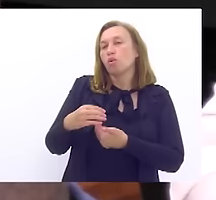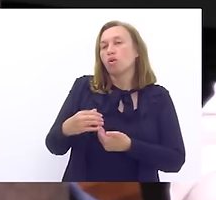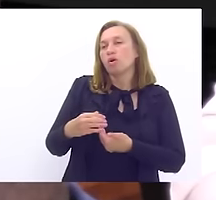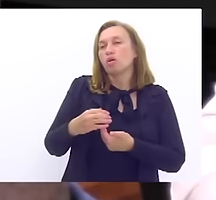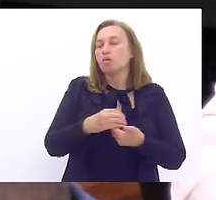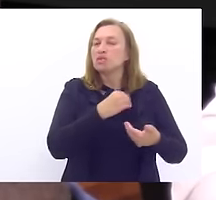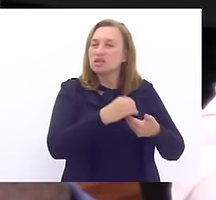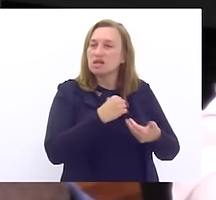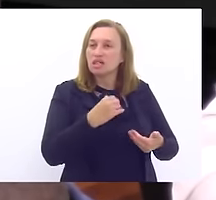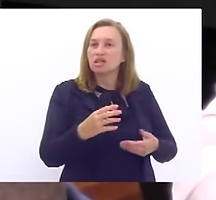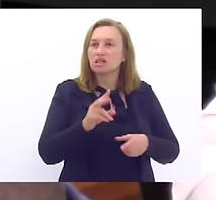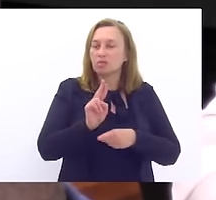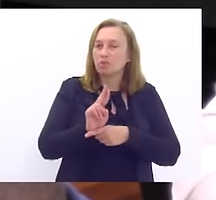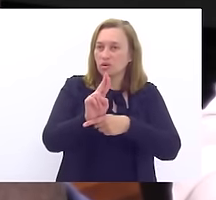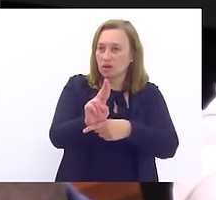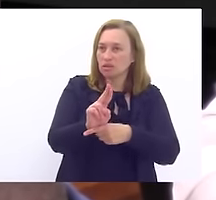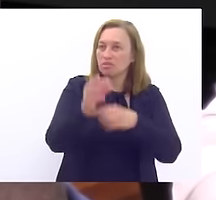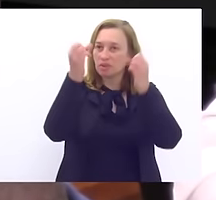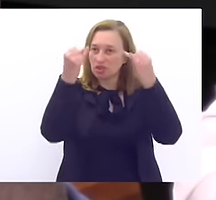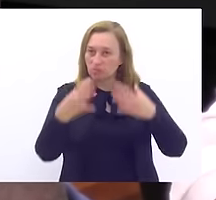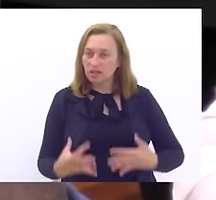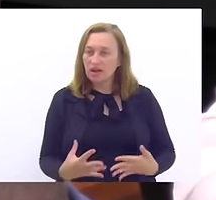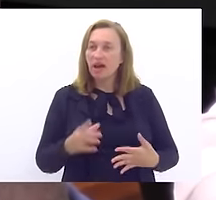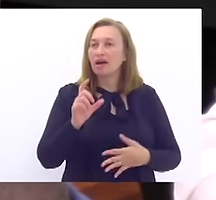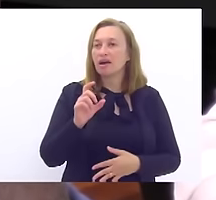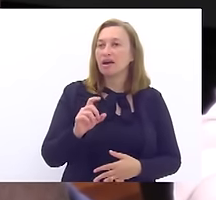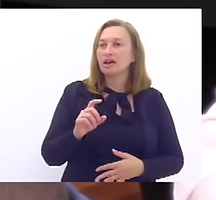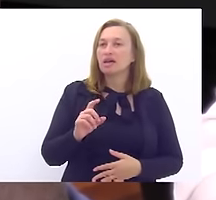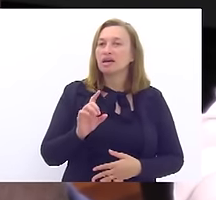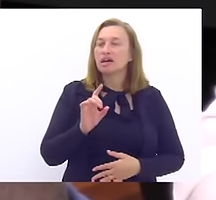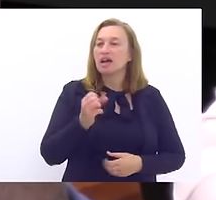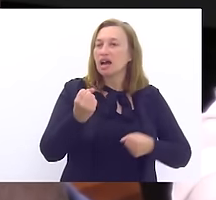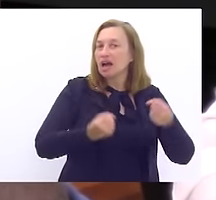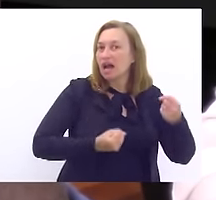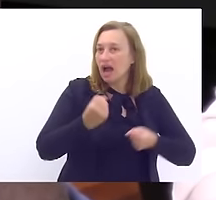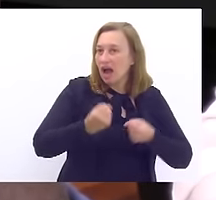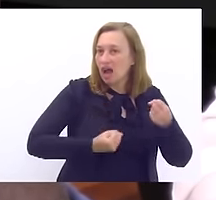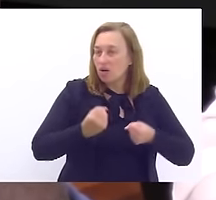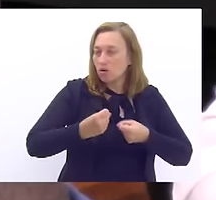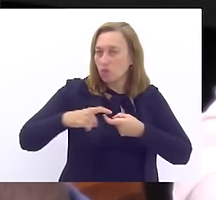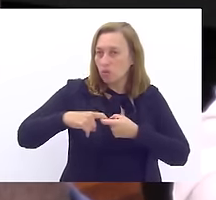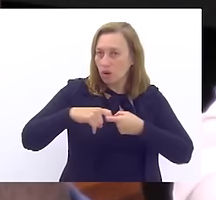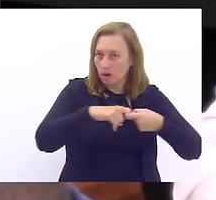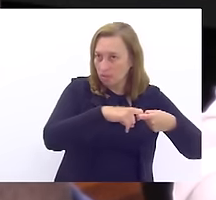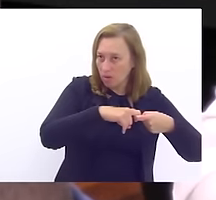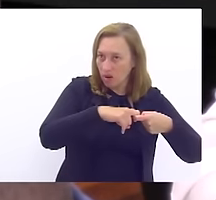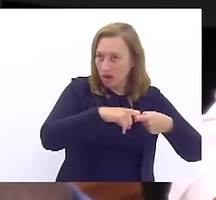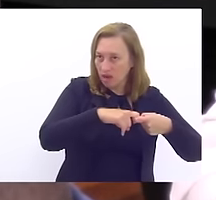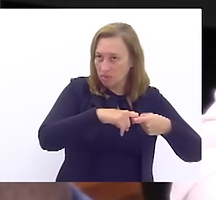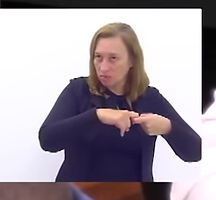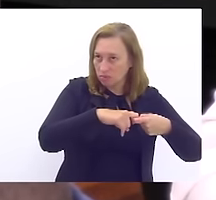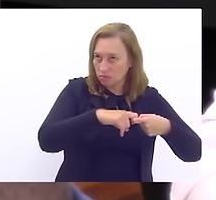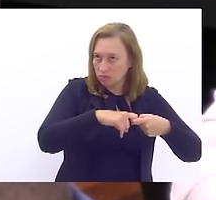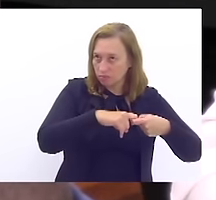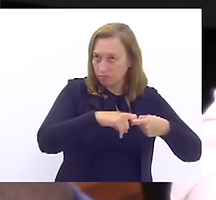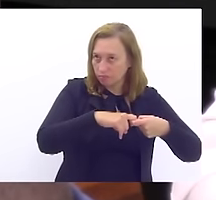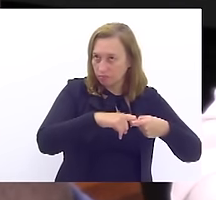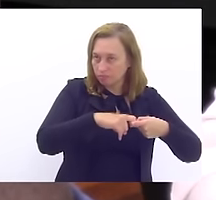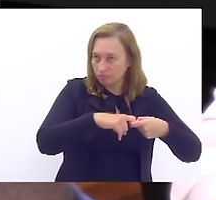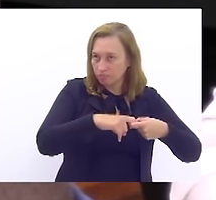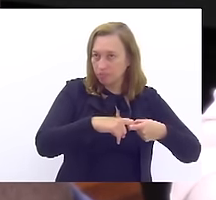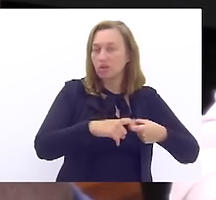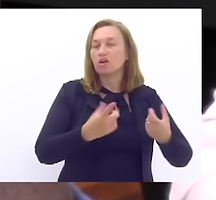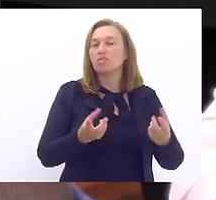da procuradoria para esclarecer essa situação era que para carros que são rebocados ou que ficam